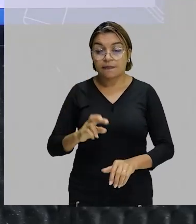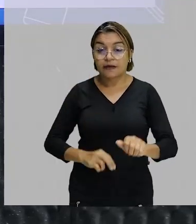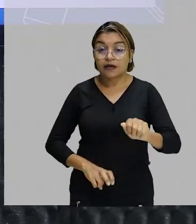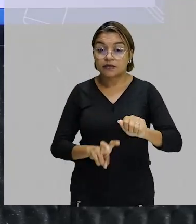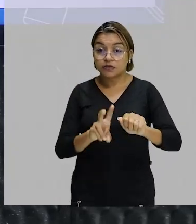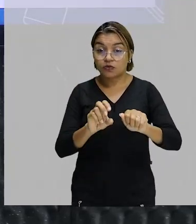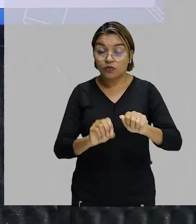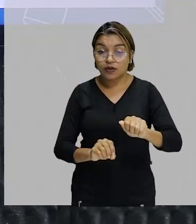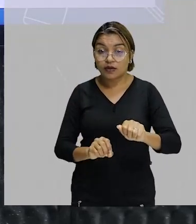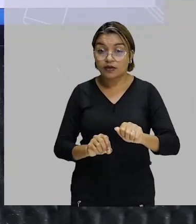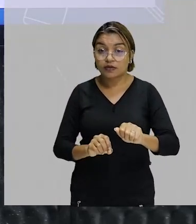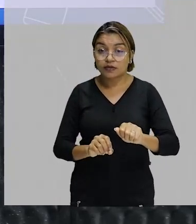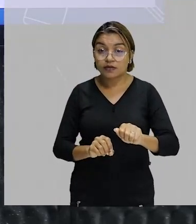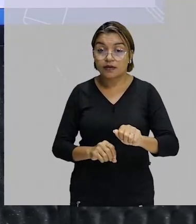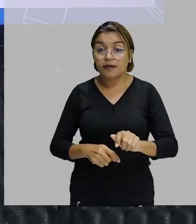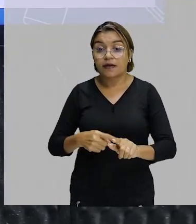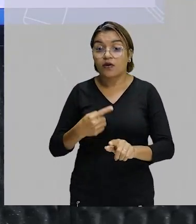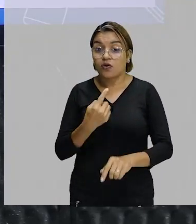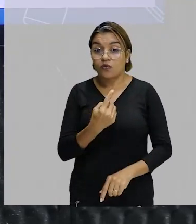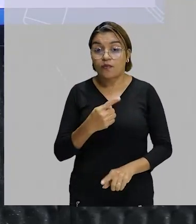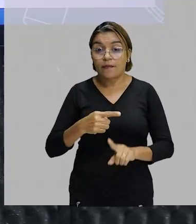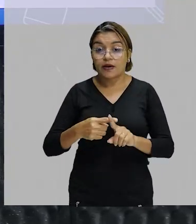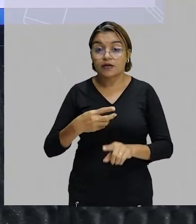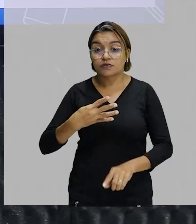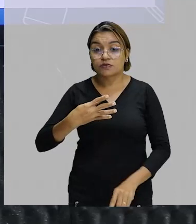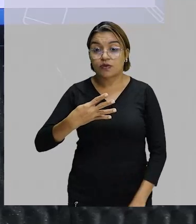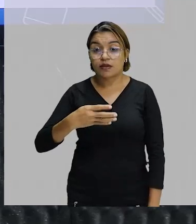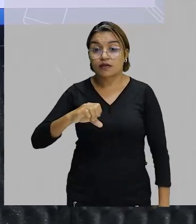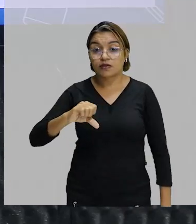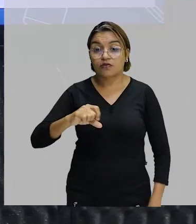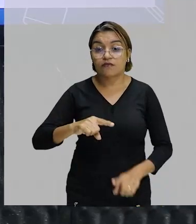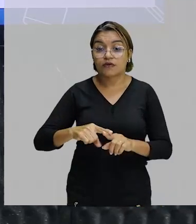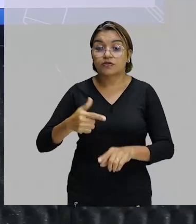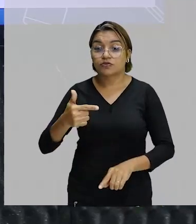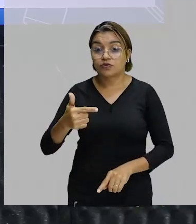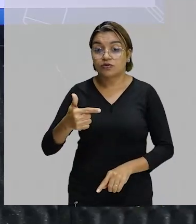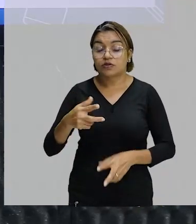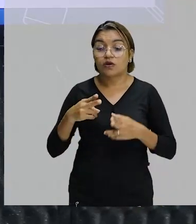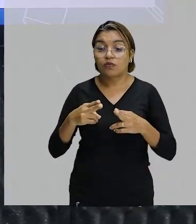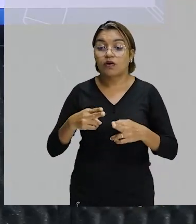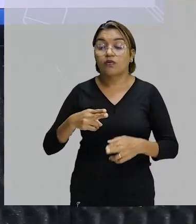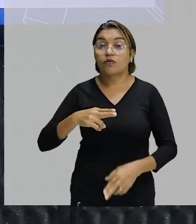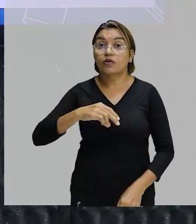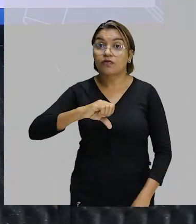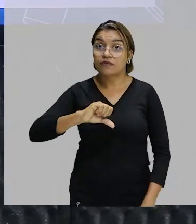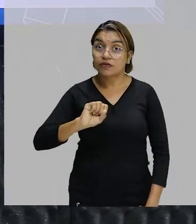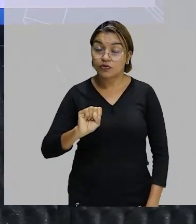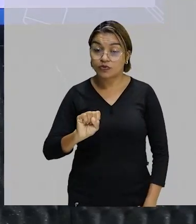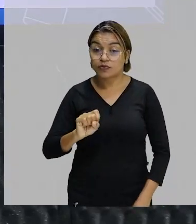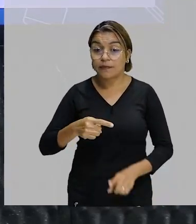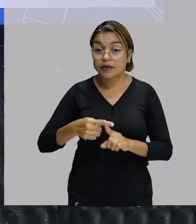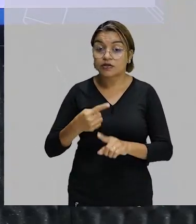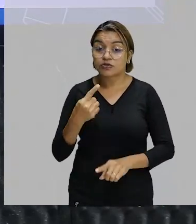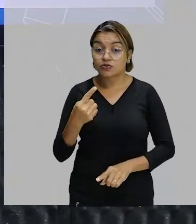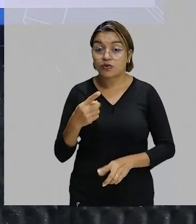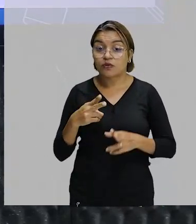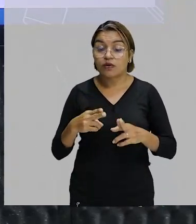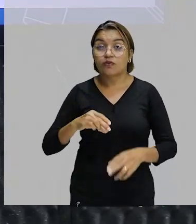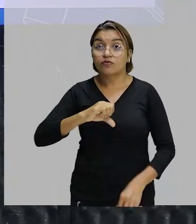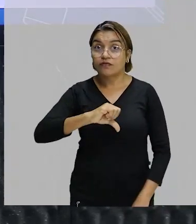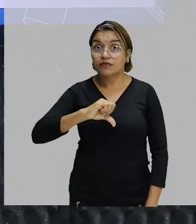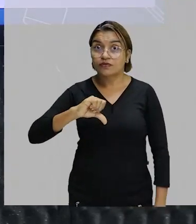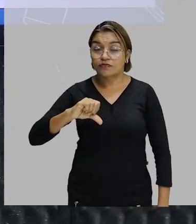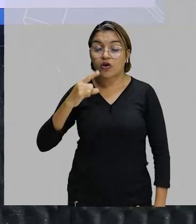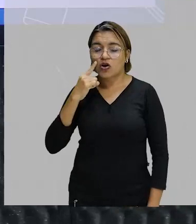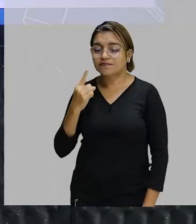é o primeiro termo, mais o 49 vezes 2. 49 vezes 2 dá 98, mais 1, 99. Ou